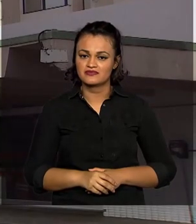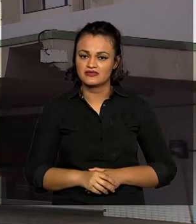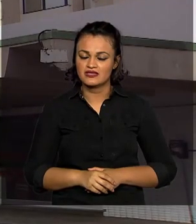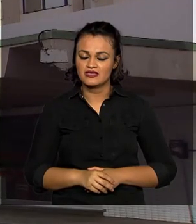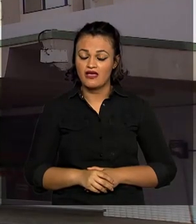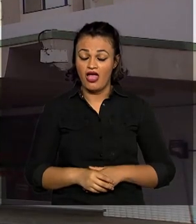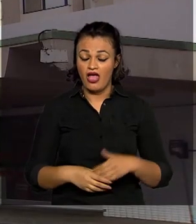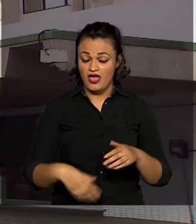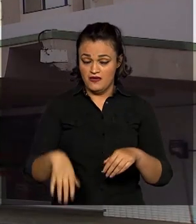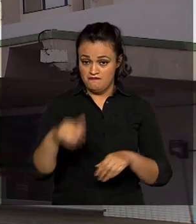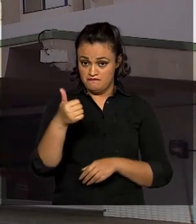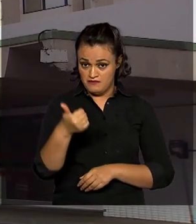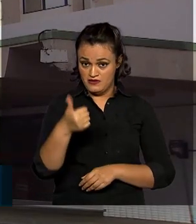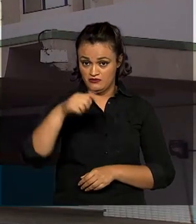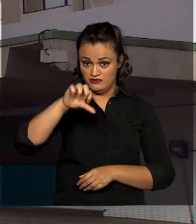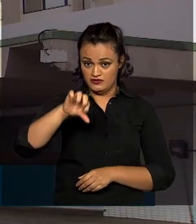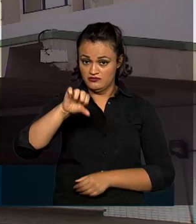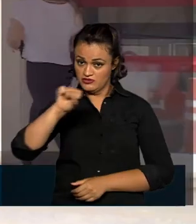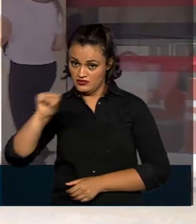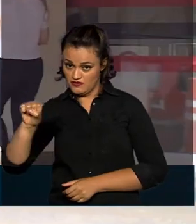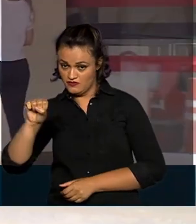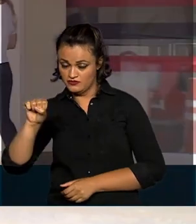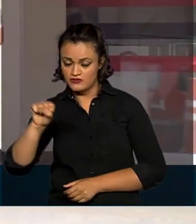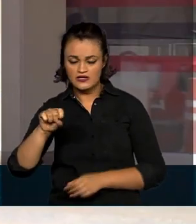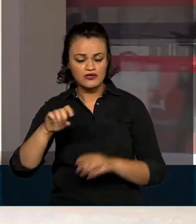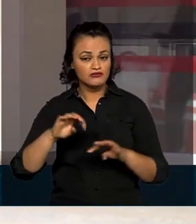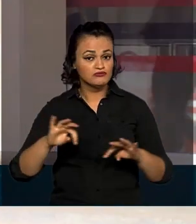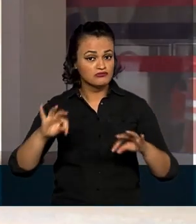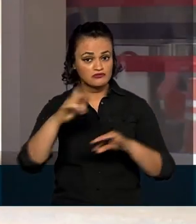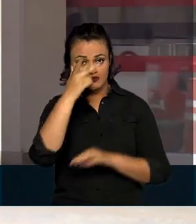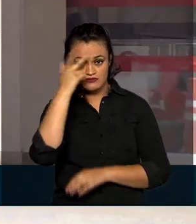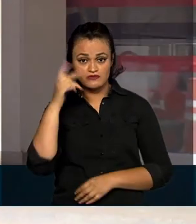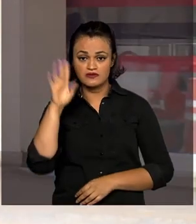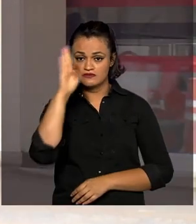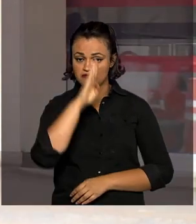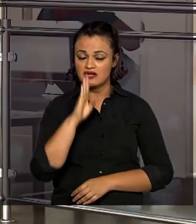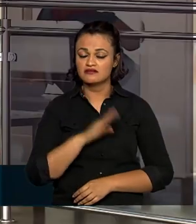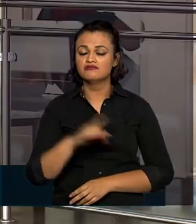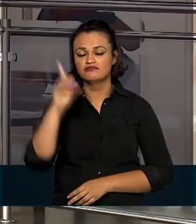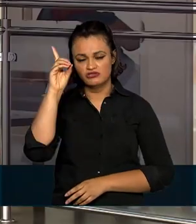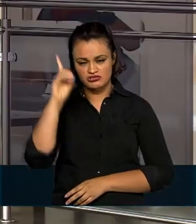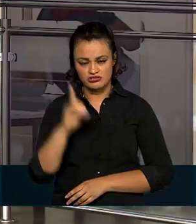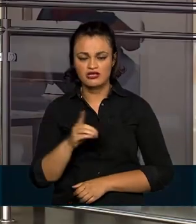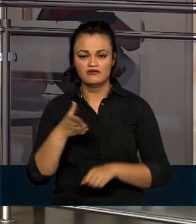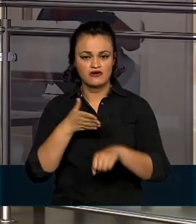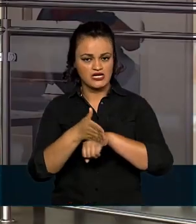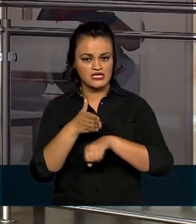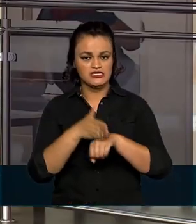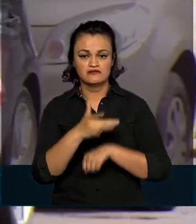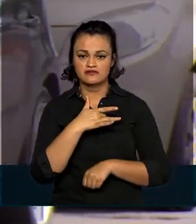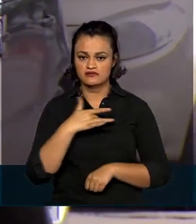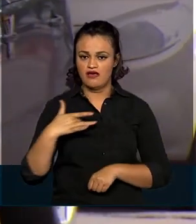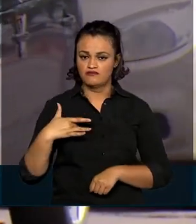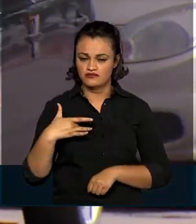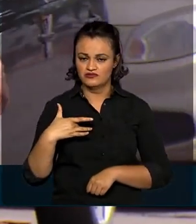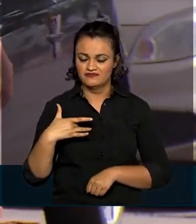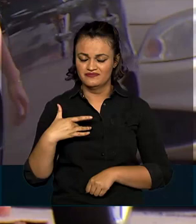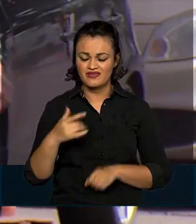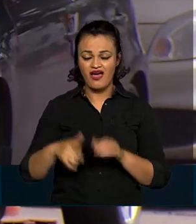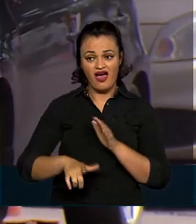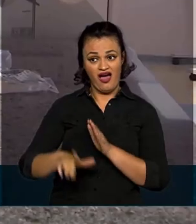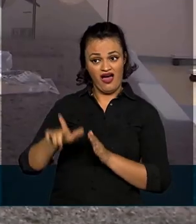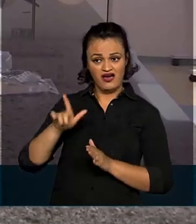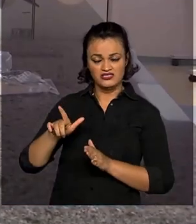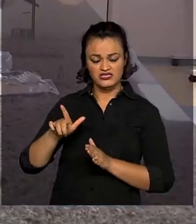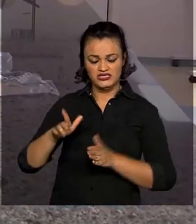Constituição de 1988, todos os brasileiros passaram a ter o direito à saúde assegurado, desde antes do